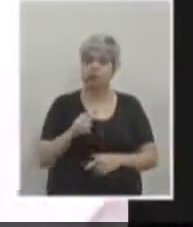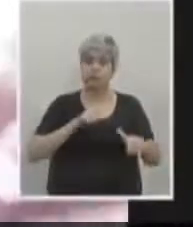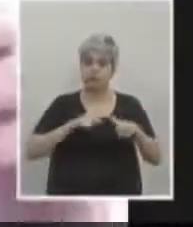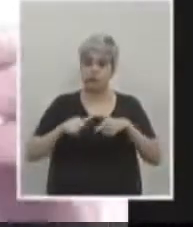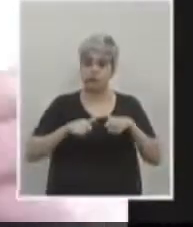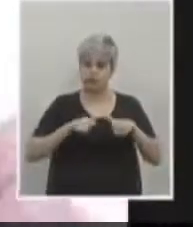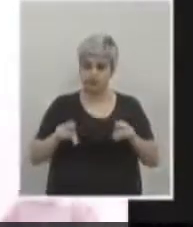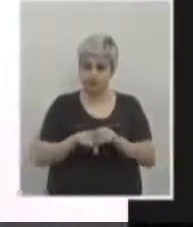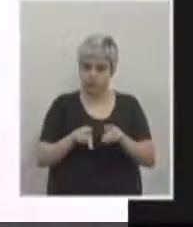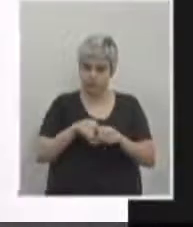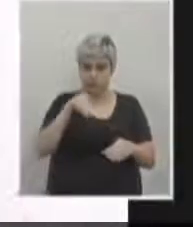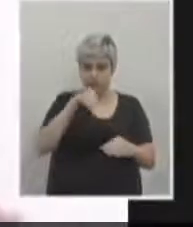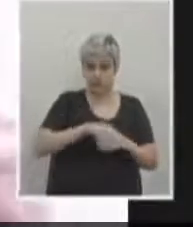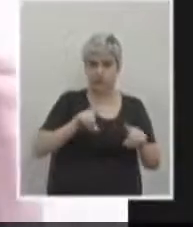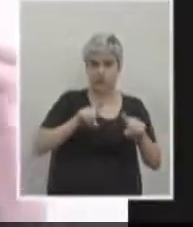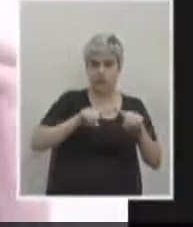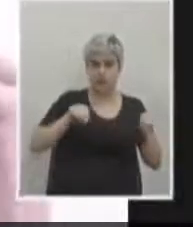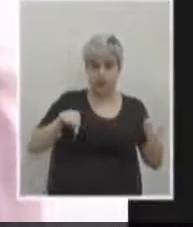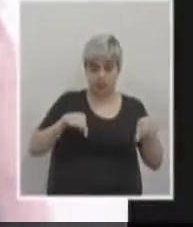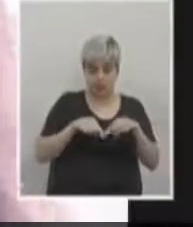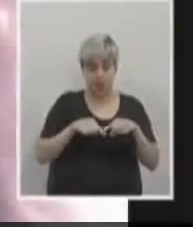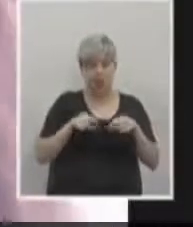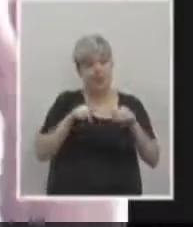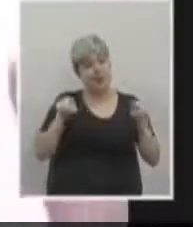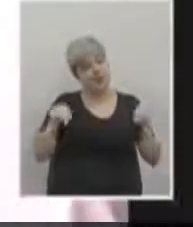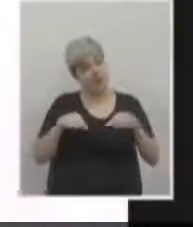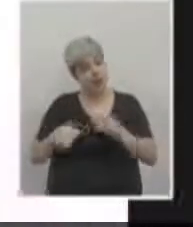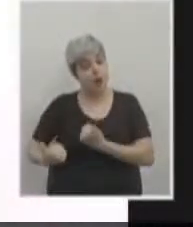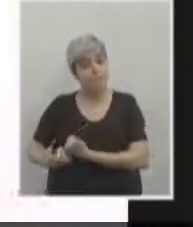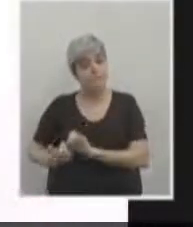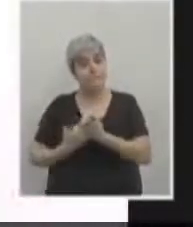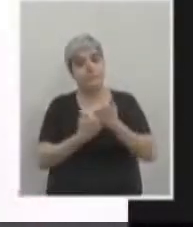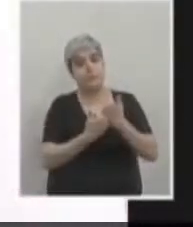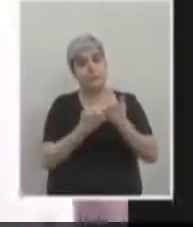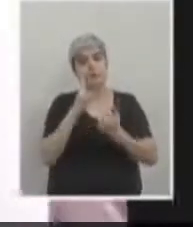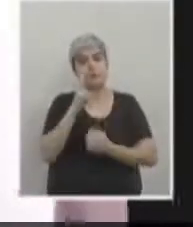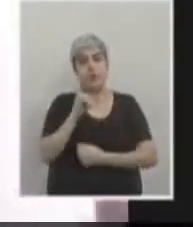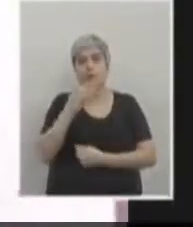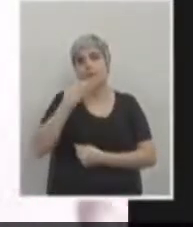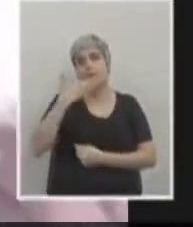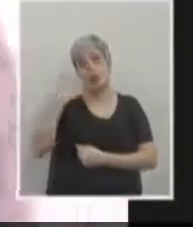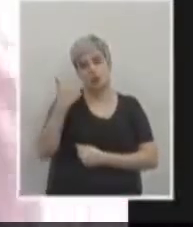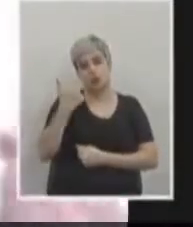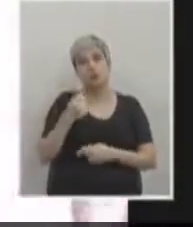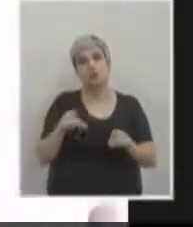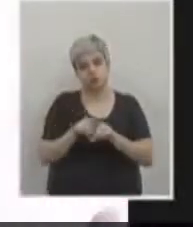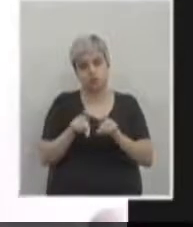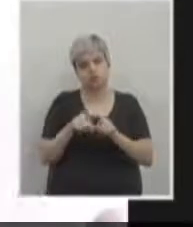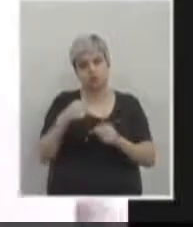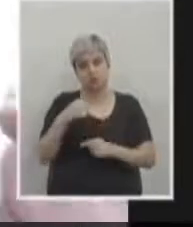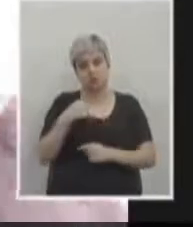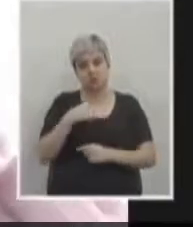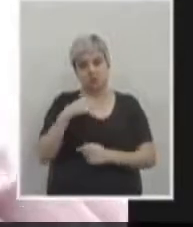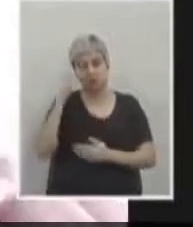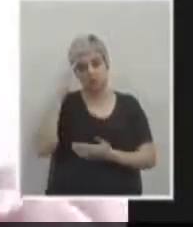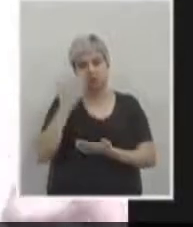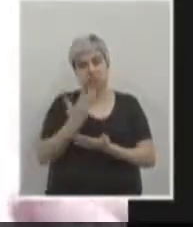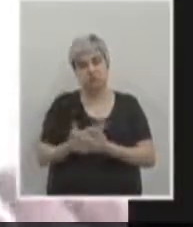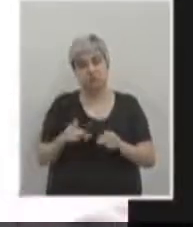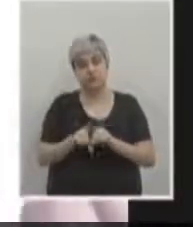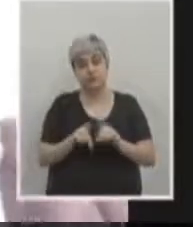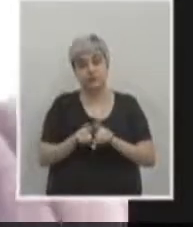na sala de apoio e vai melhorar muito a situação, o atendimento. Concordo com você. O problema é que se